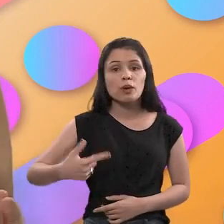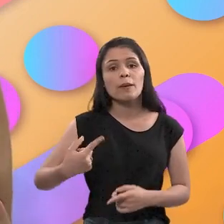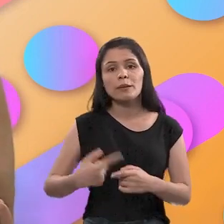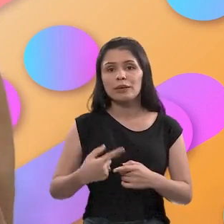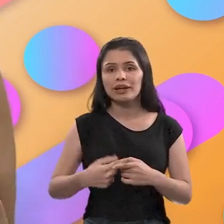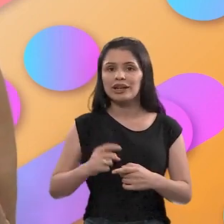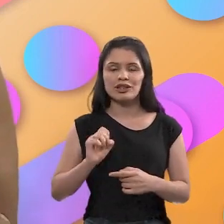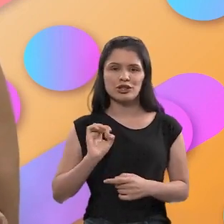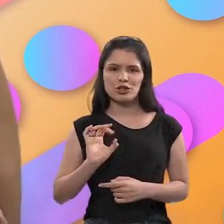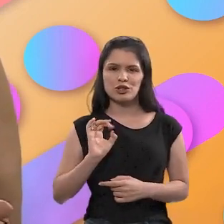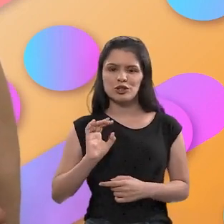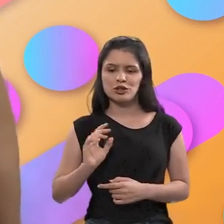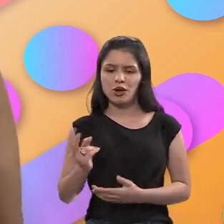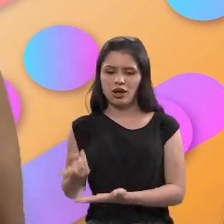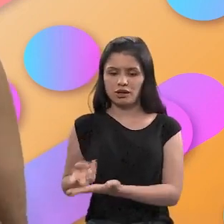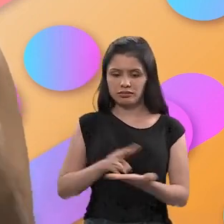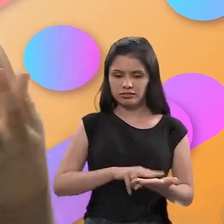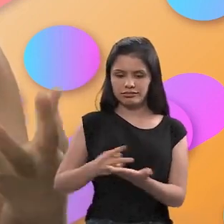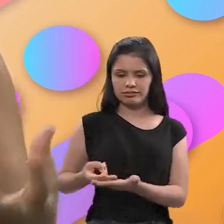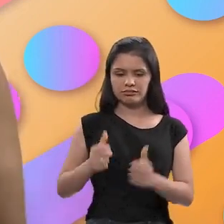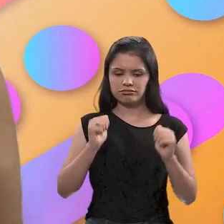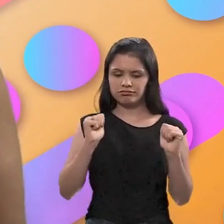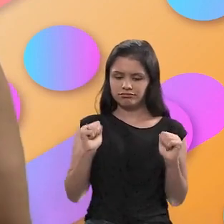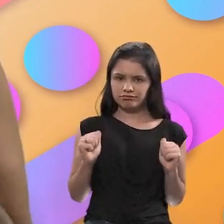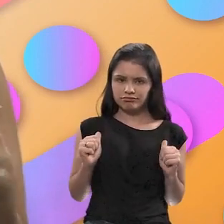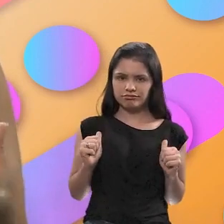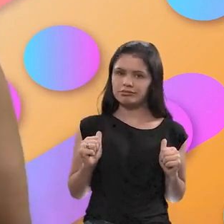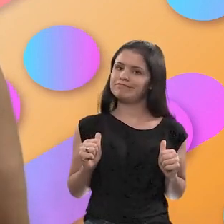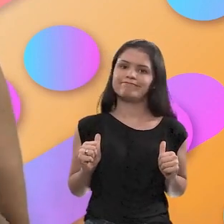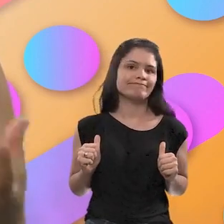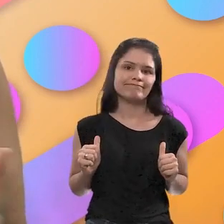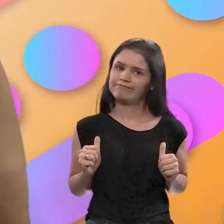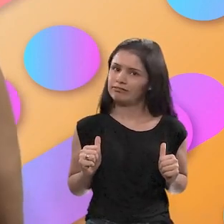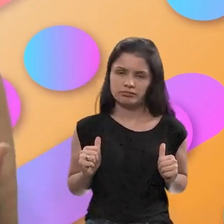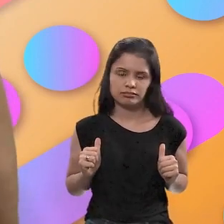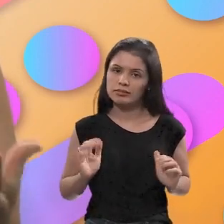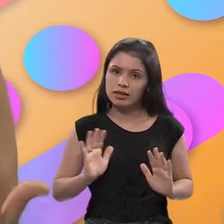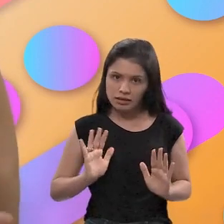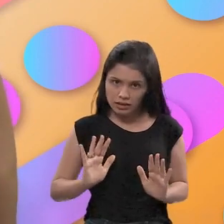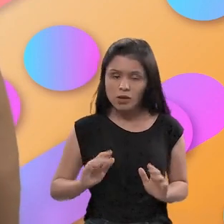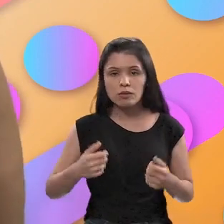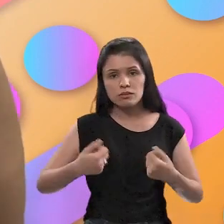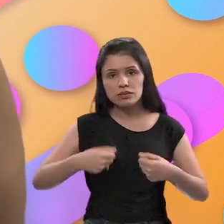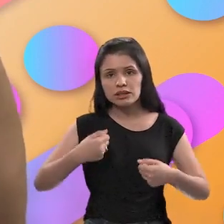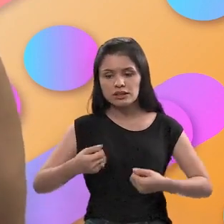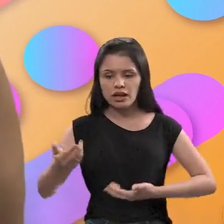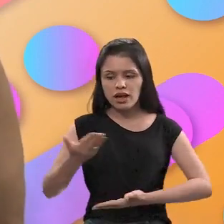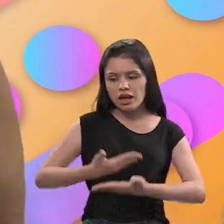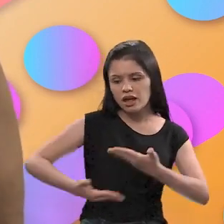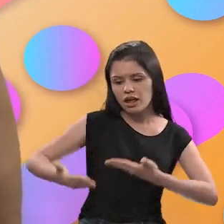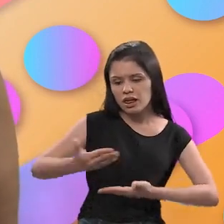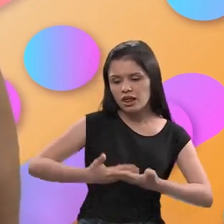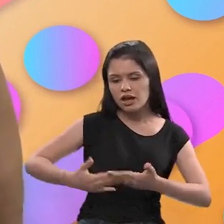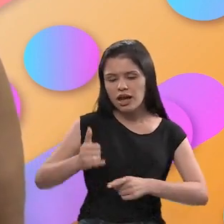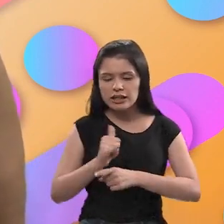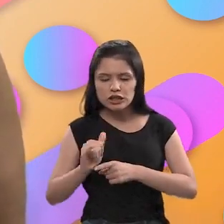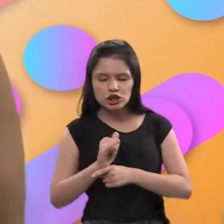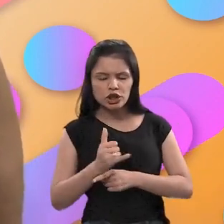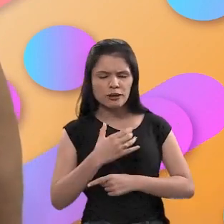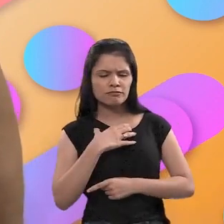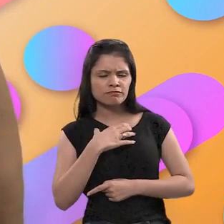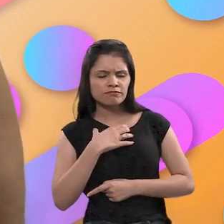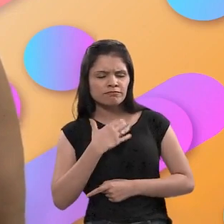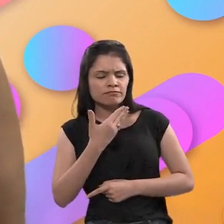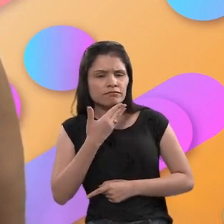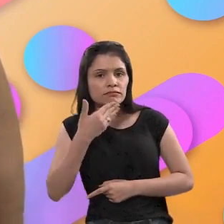de uma língua para outra. É buscar nas relações as estratégias melhores para fazer chegar. Isso vai ter a ver com a idade do aluno,